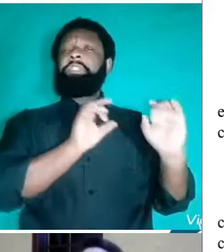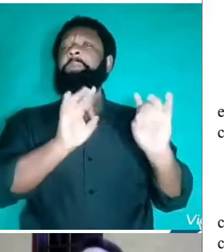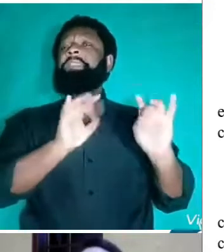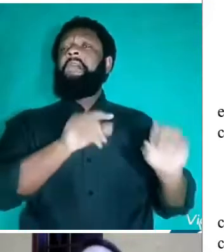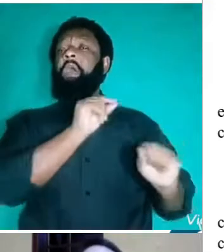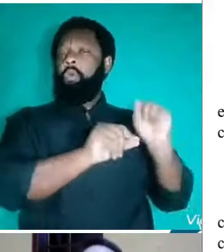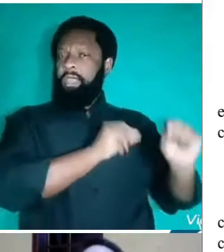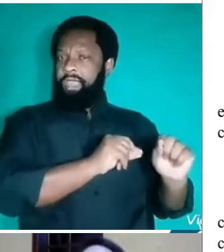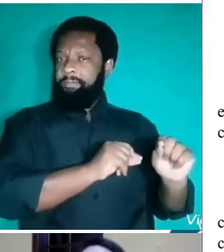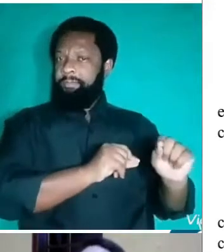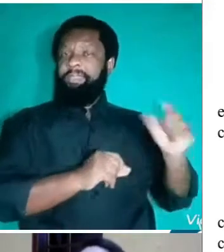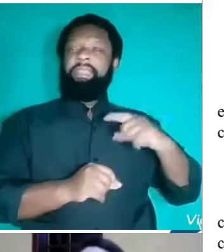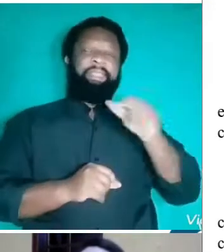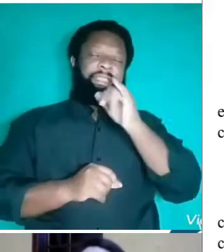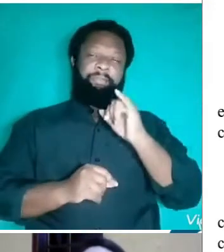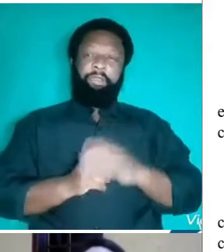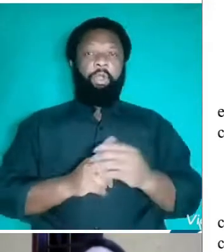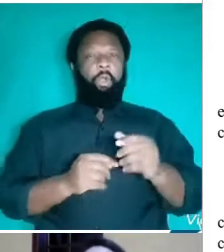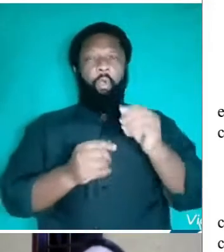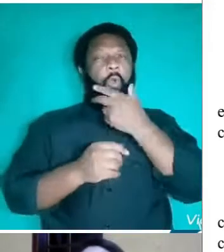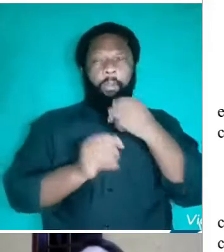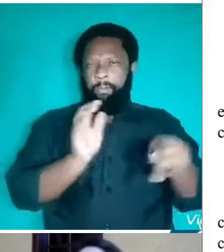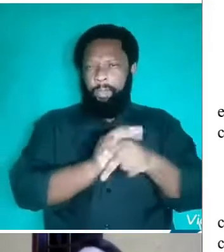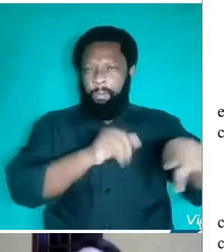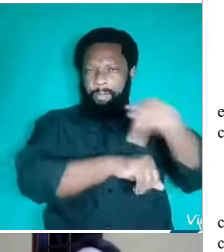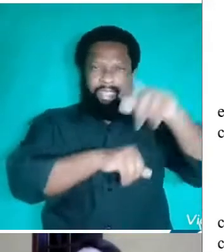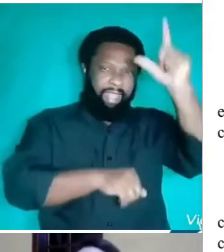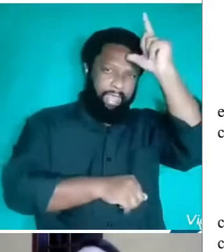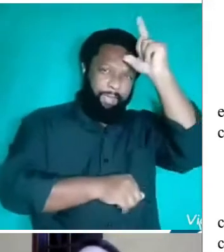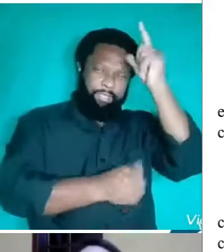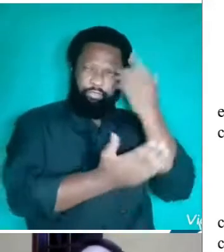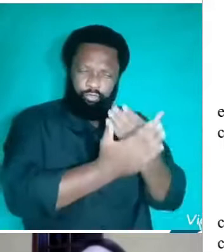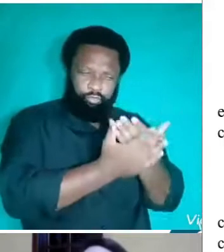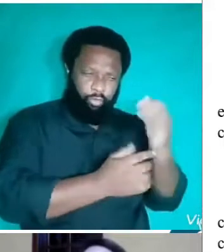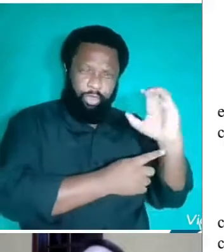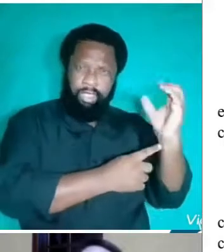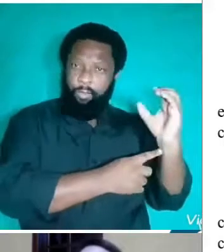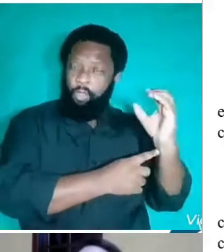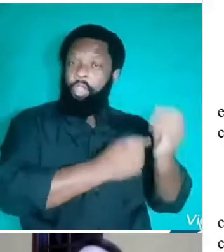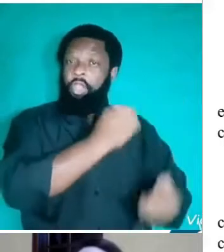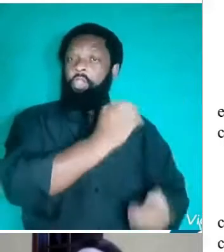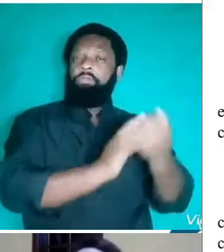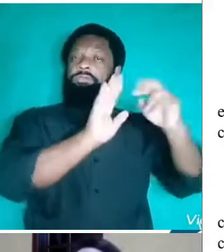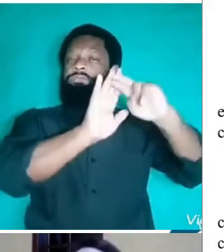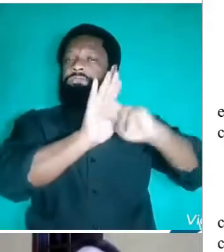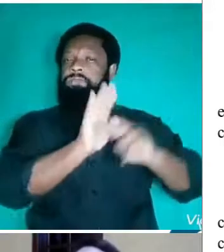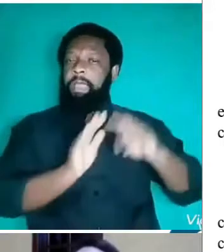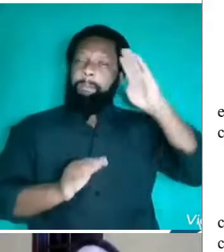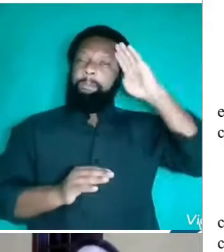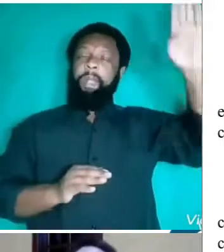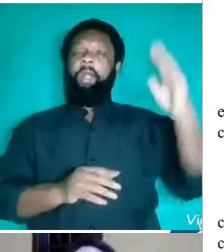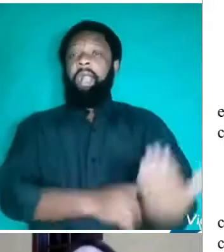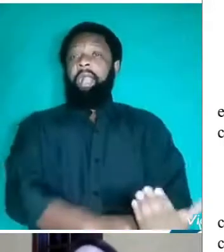tão especial? O químico alemão Kekulé estudou o carbono e lançou as bases fundamentais